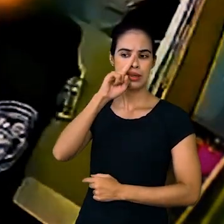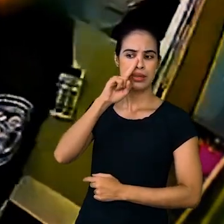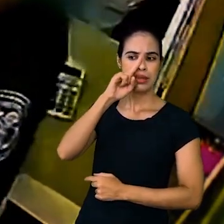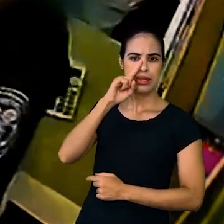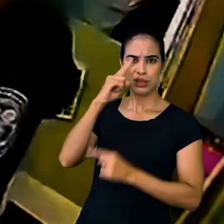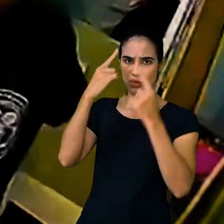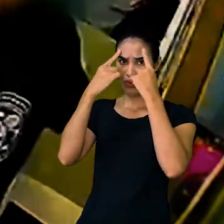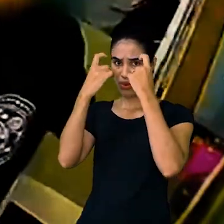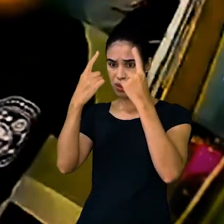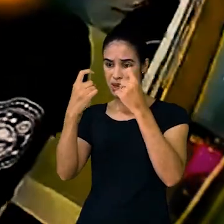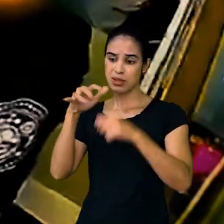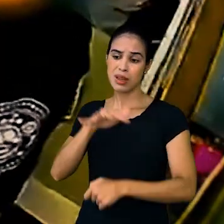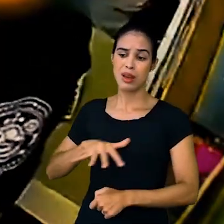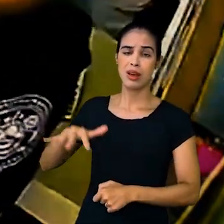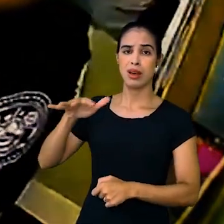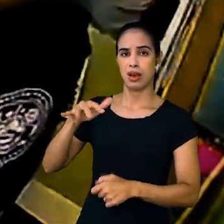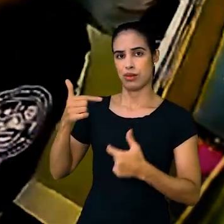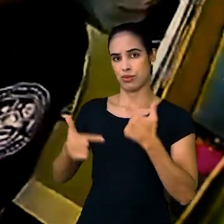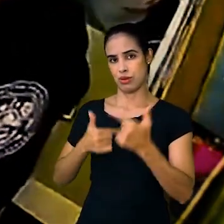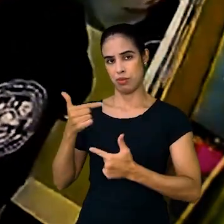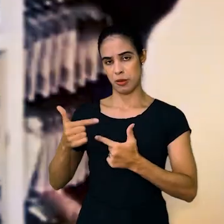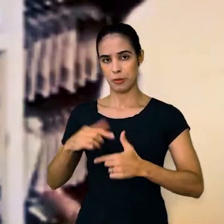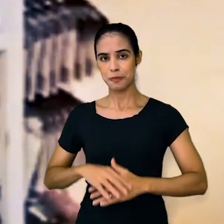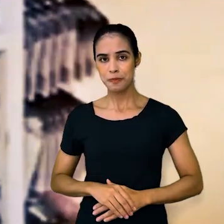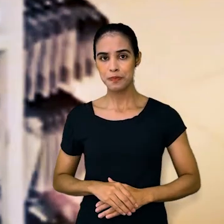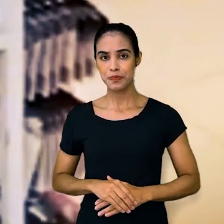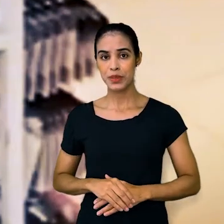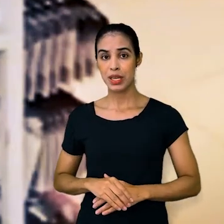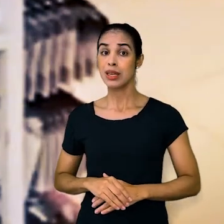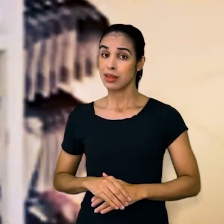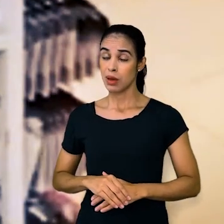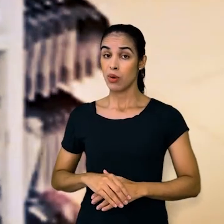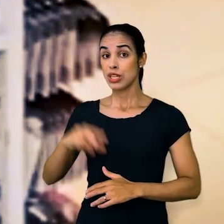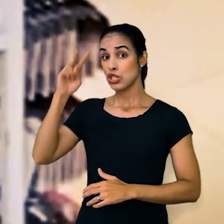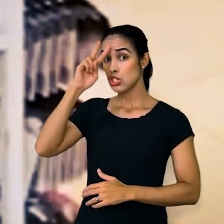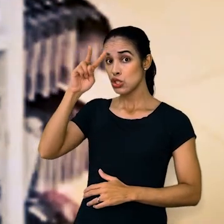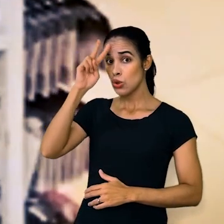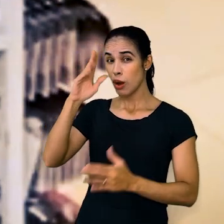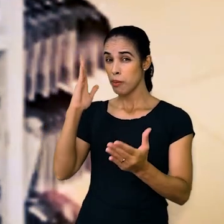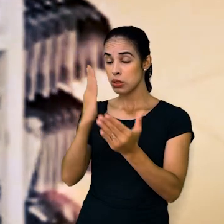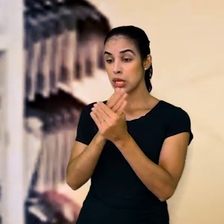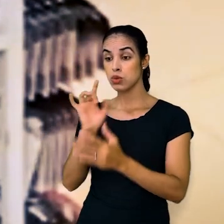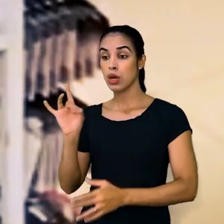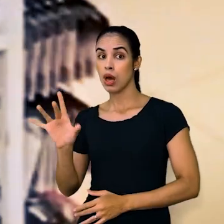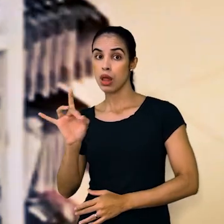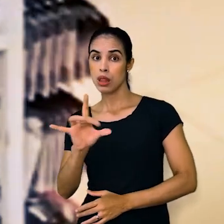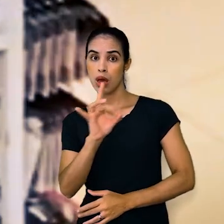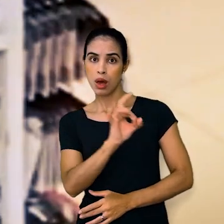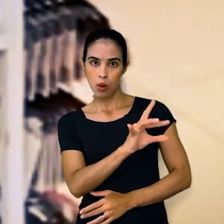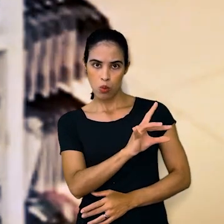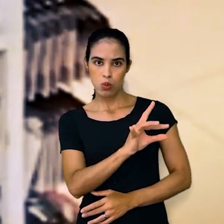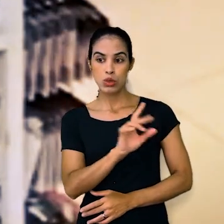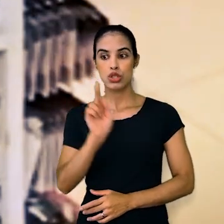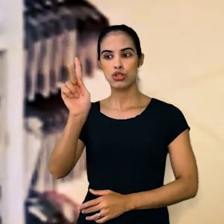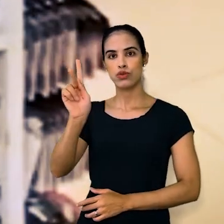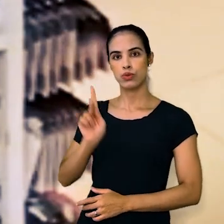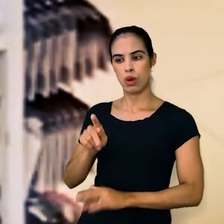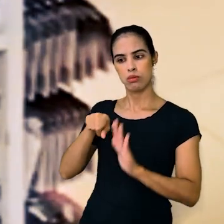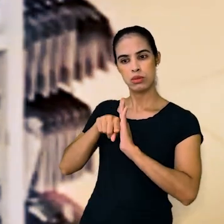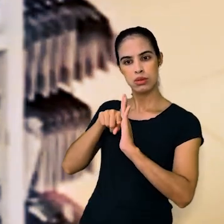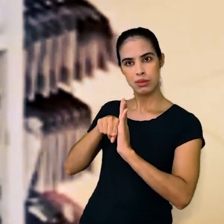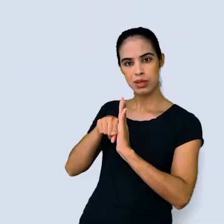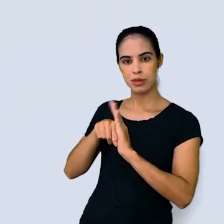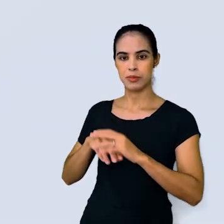tipo de violência sofrida no ambiente laboral. Cada caso, porém, é analisado de maneira individual.